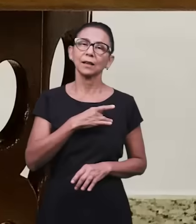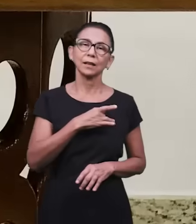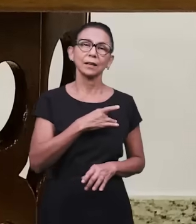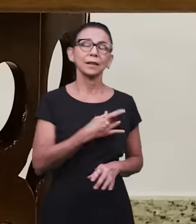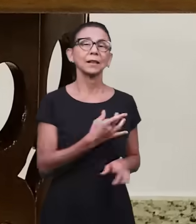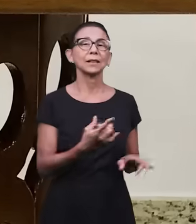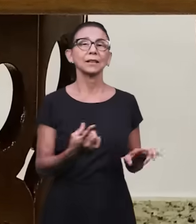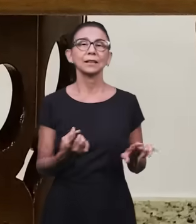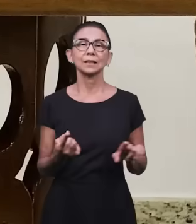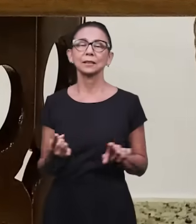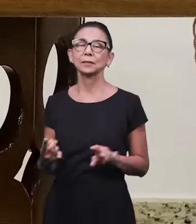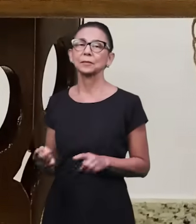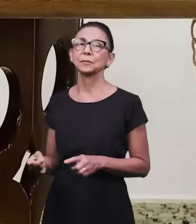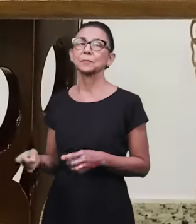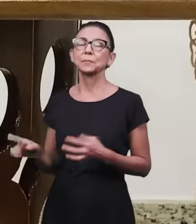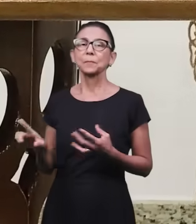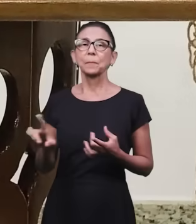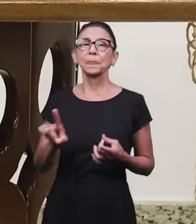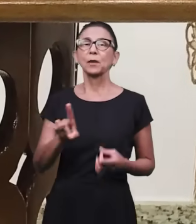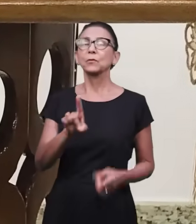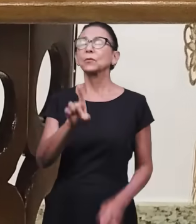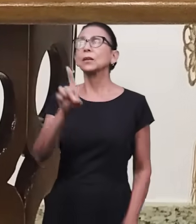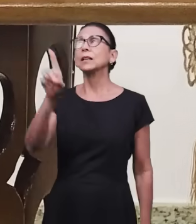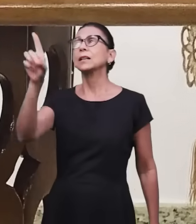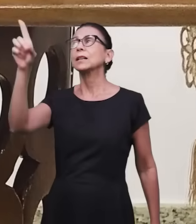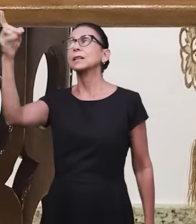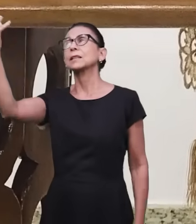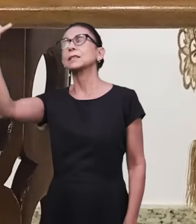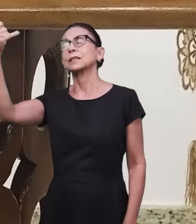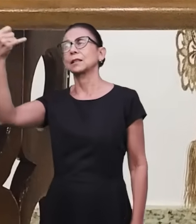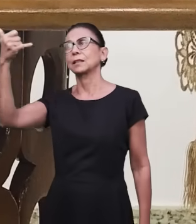altar. Fala,